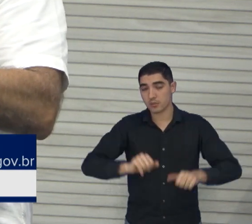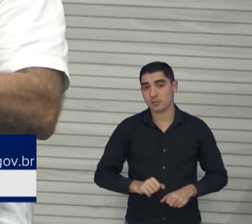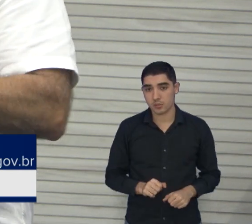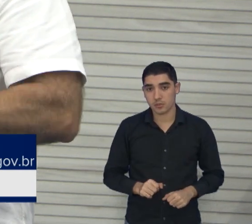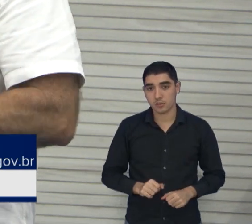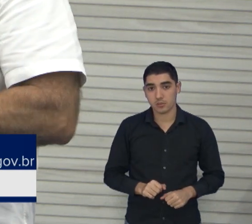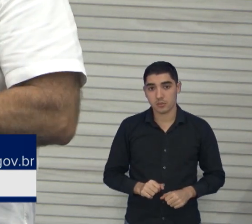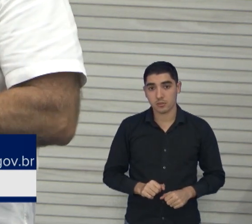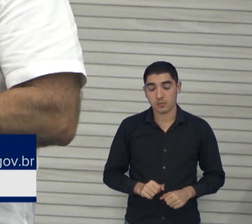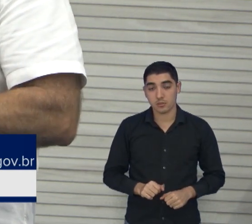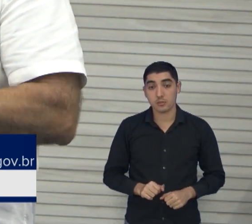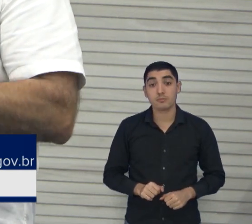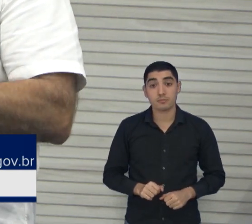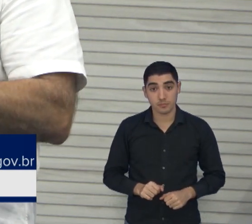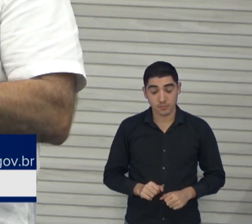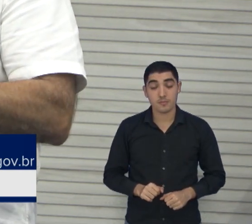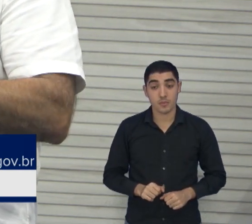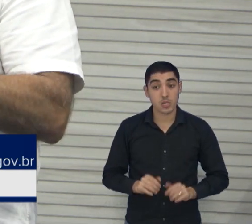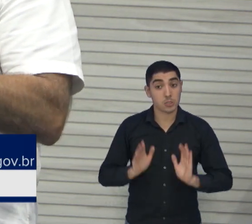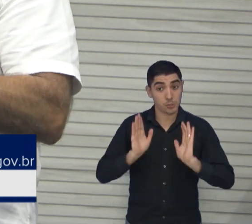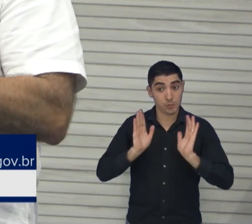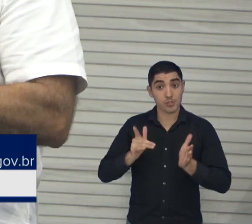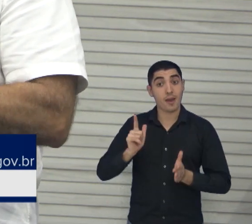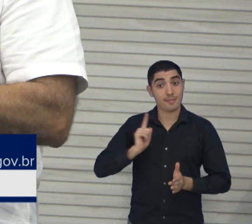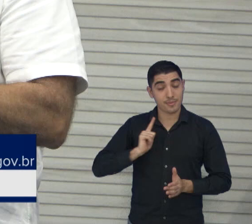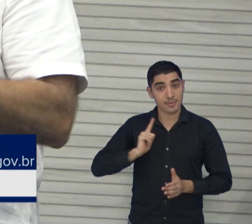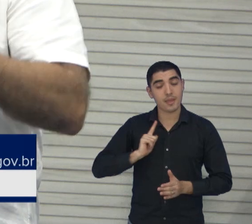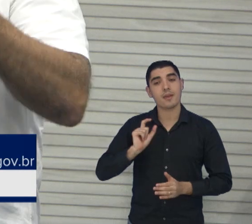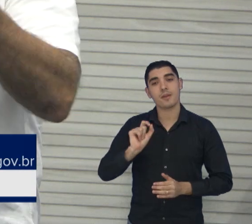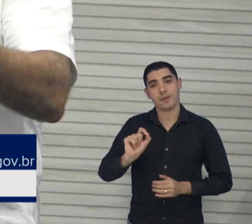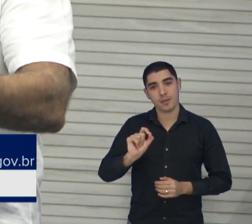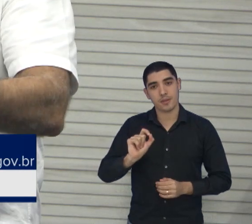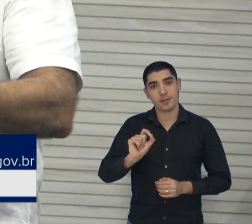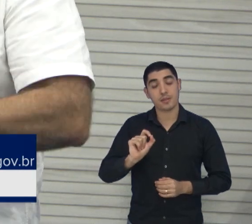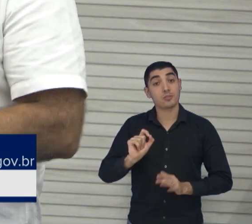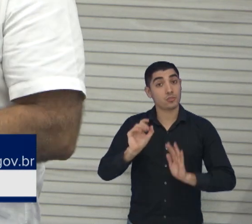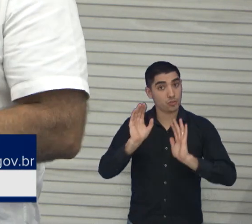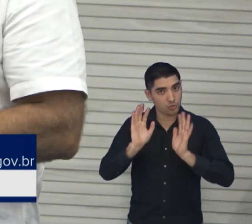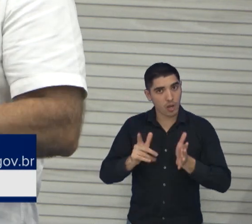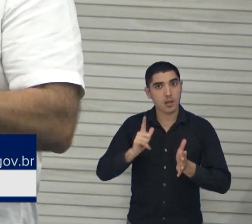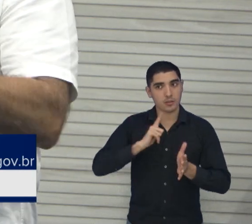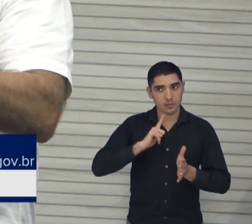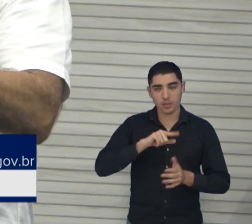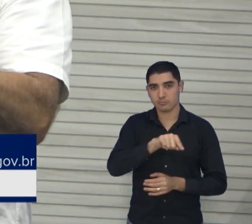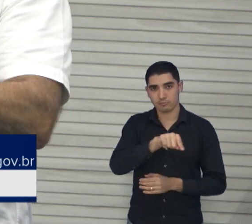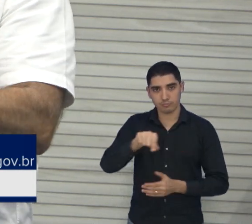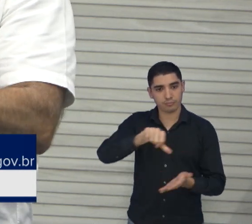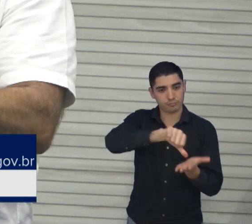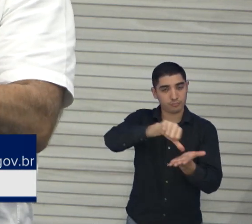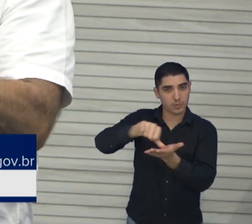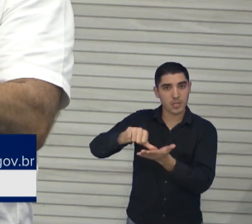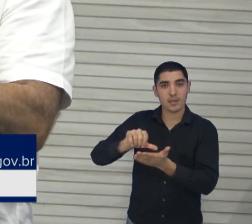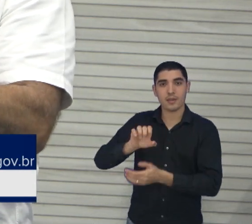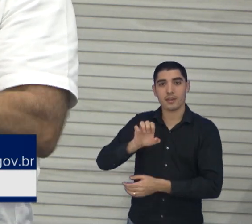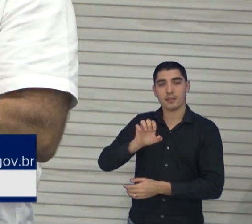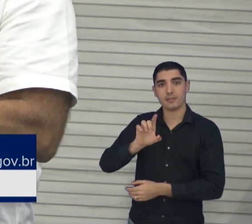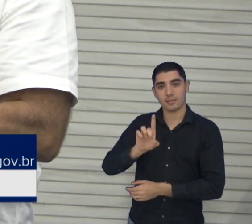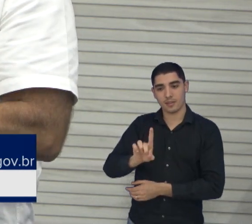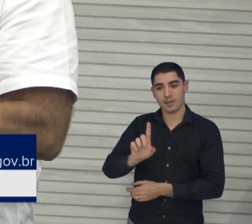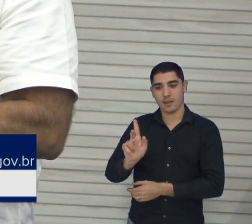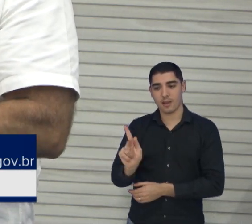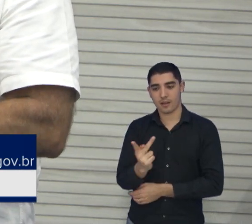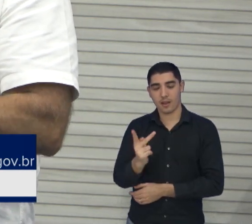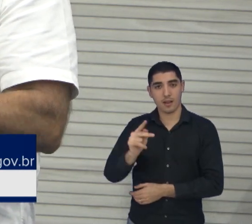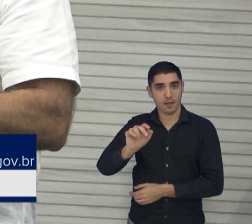já vale constar e aplicar protocolo de sepse, que já acontece em unidades, e o DHE tem planejamento